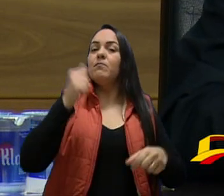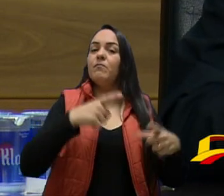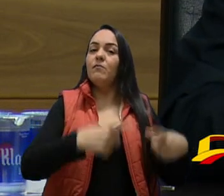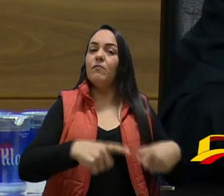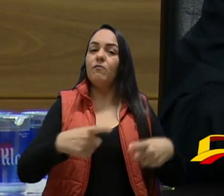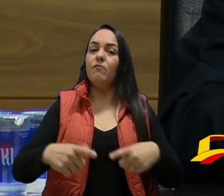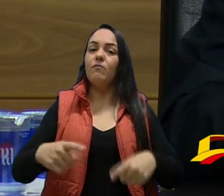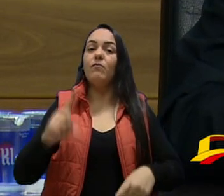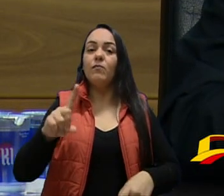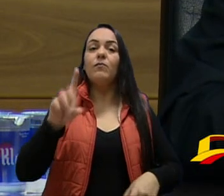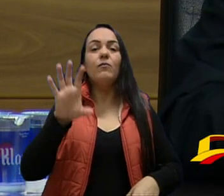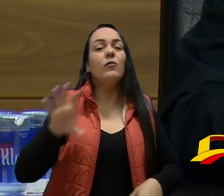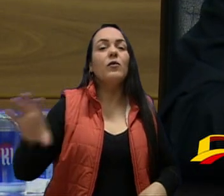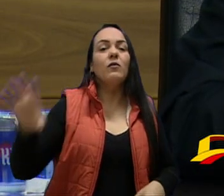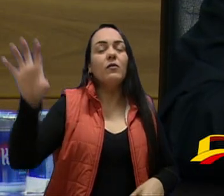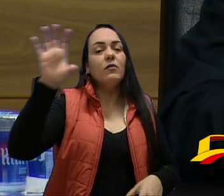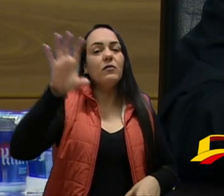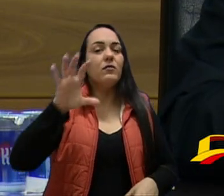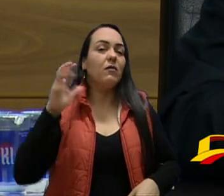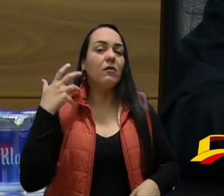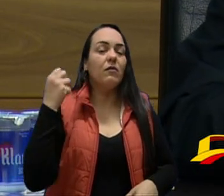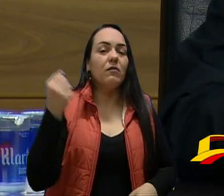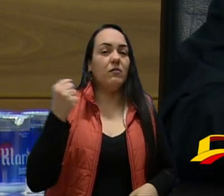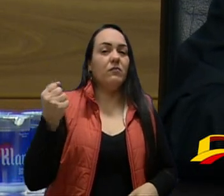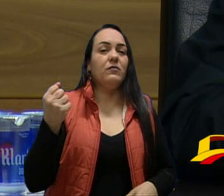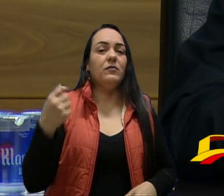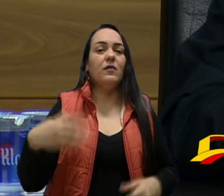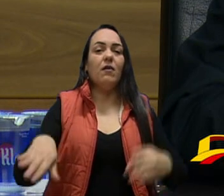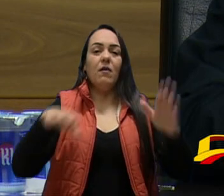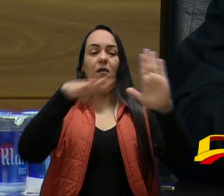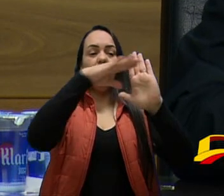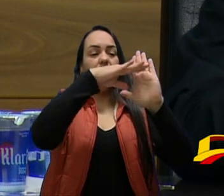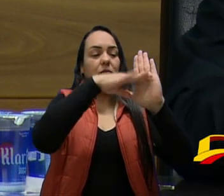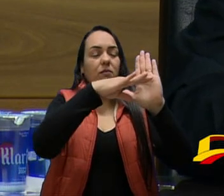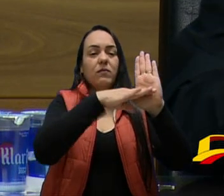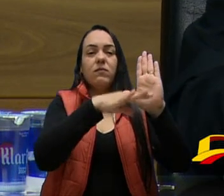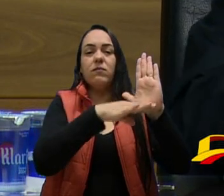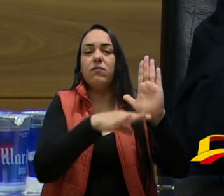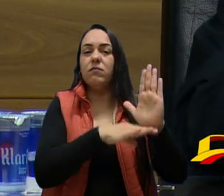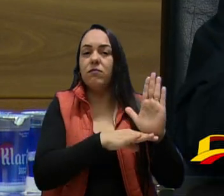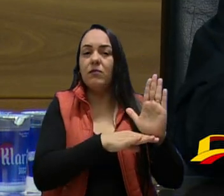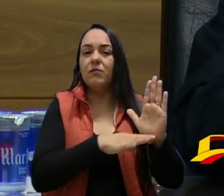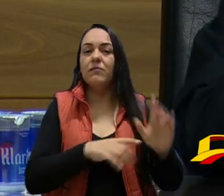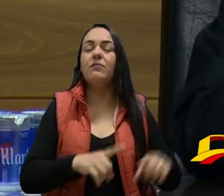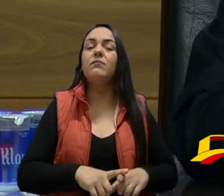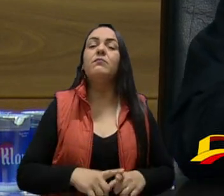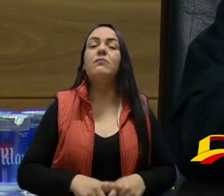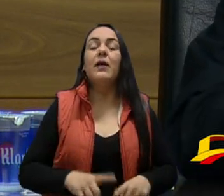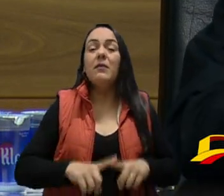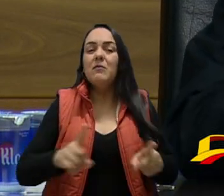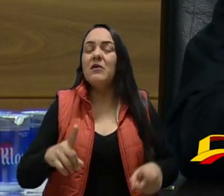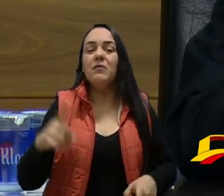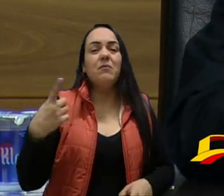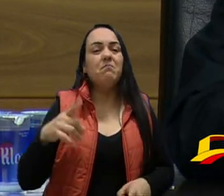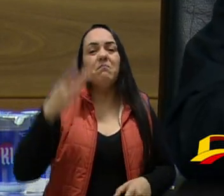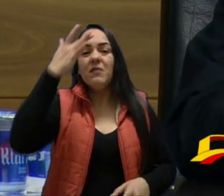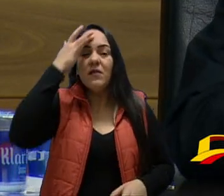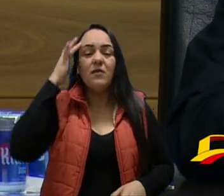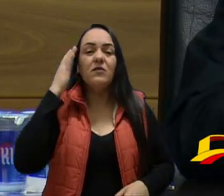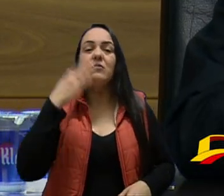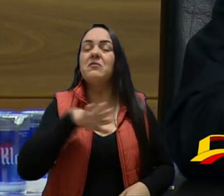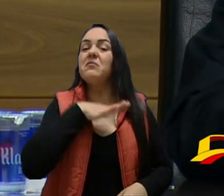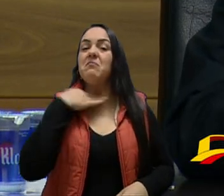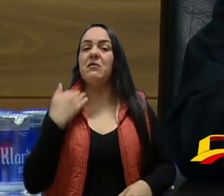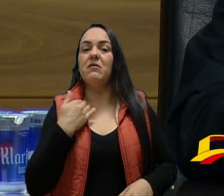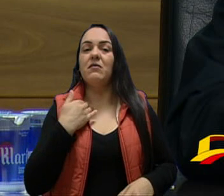estado conseguiu tá certo como é como estado classificou não tem nada a ver com relação ao número de casos que foram